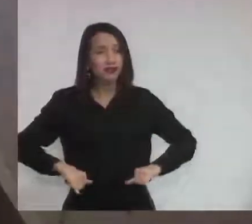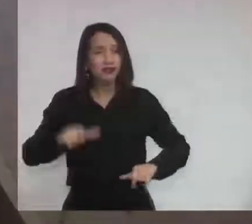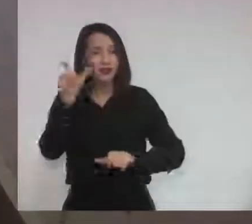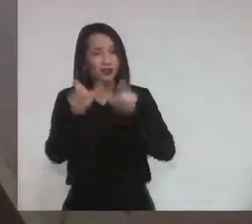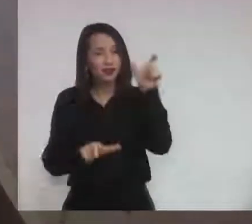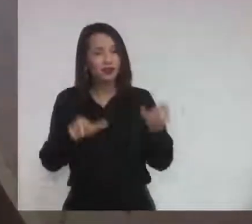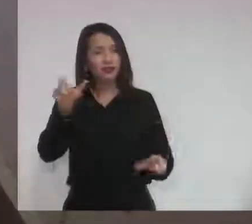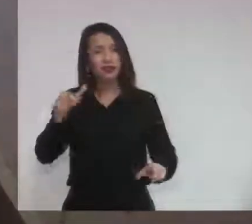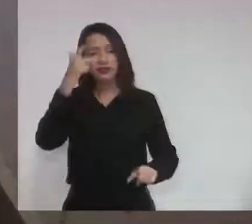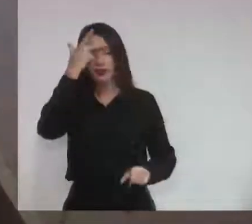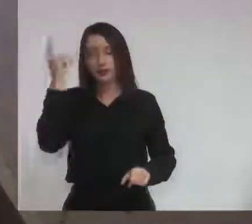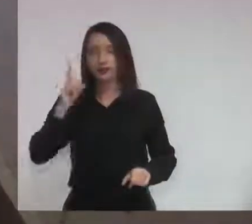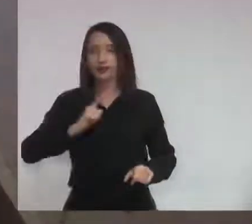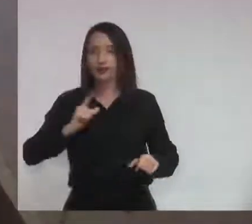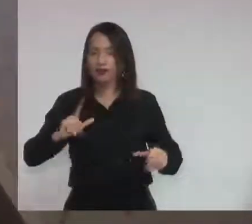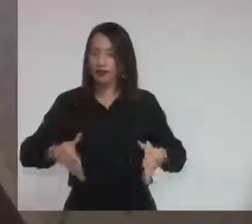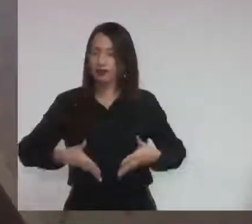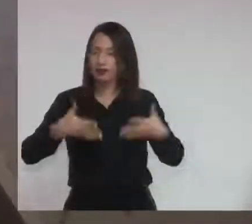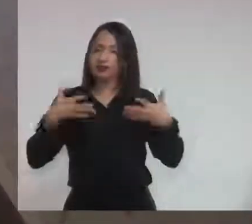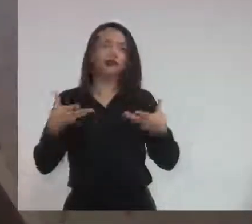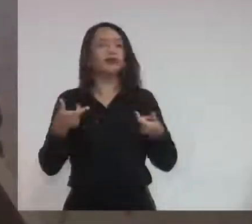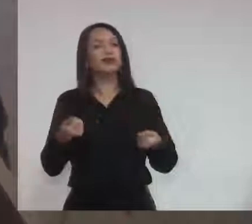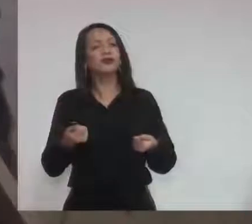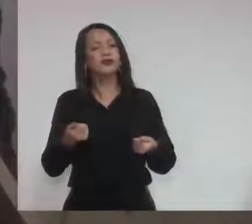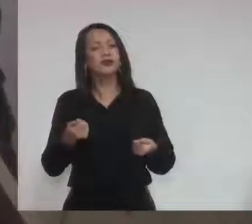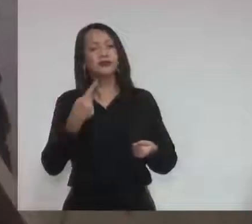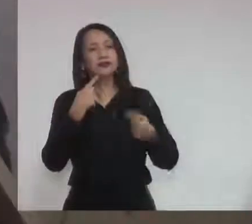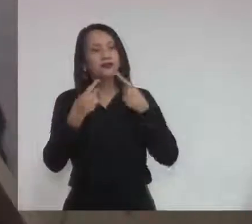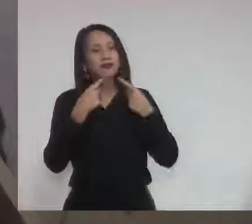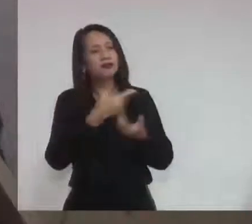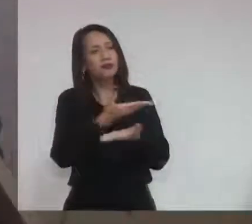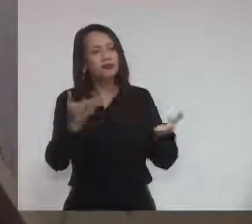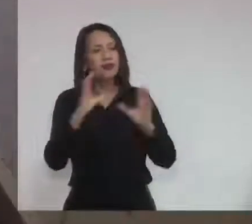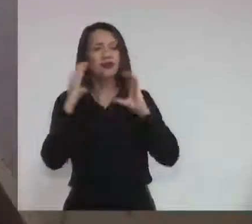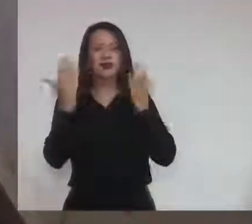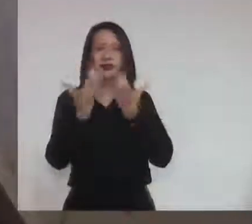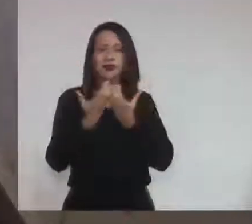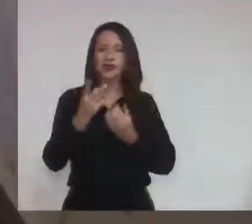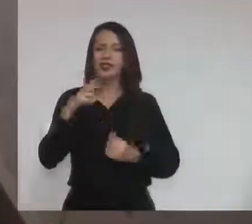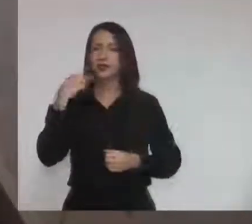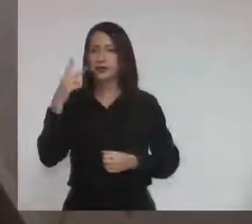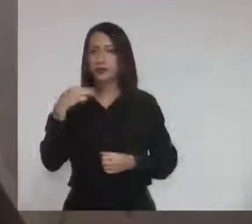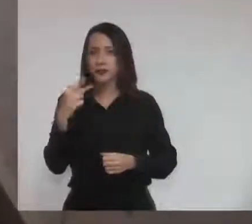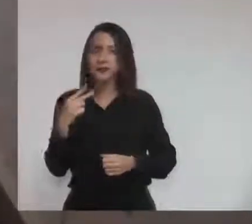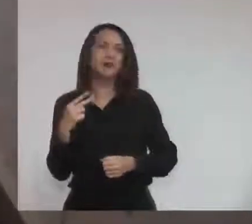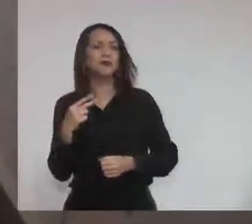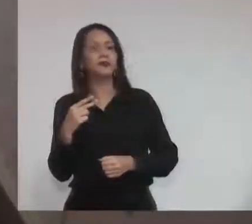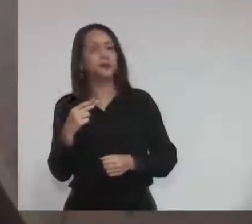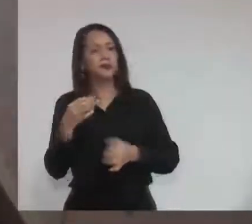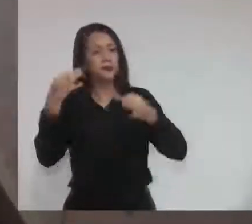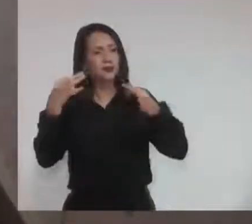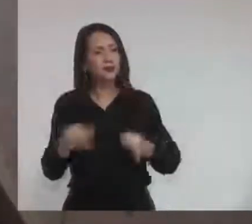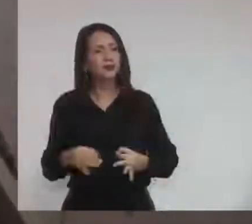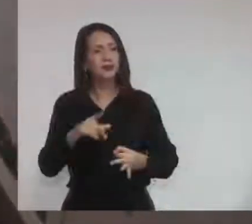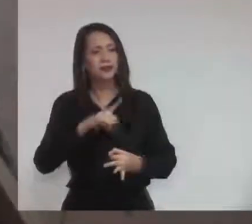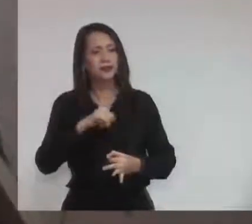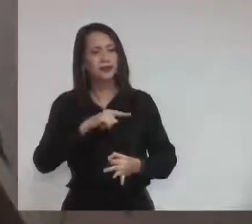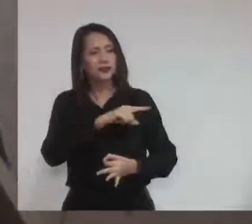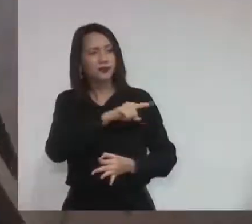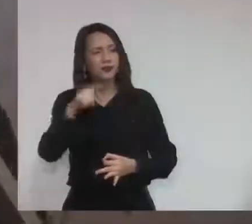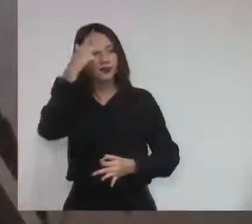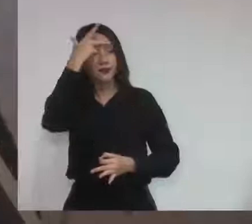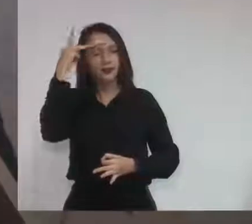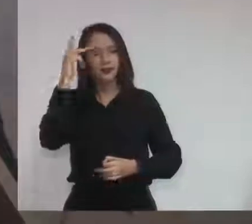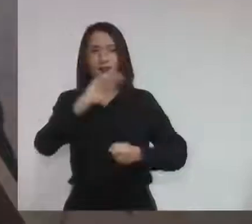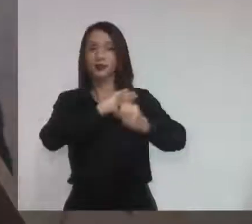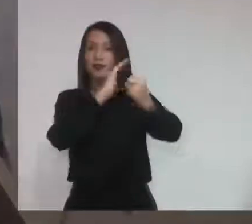alguém que tenha essa habilidade e também para dialogar com a Câmara, com os vereadores, né, ouvir o Poder